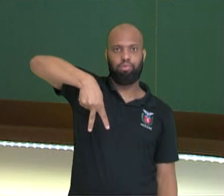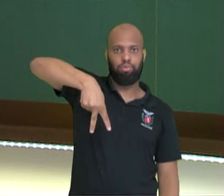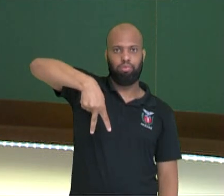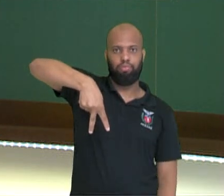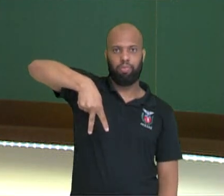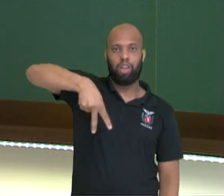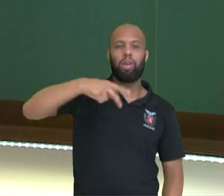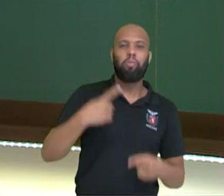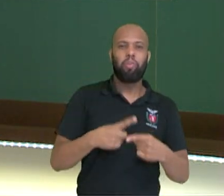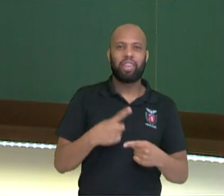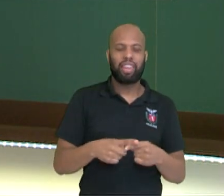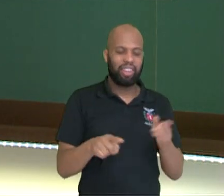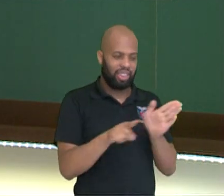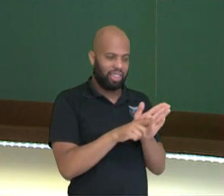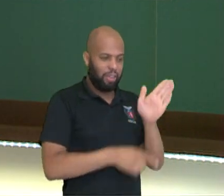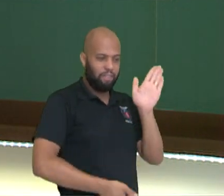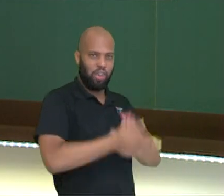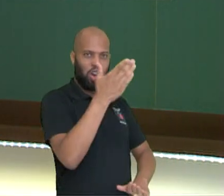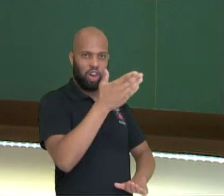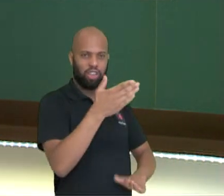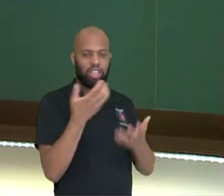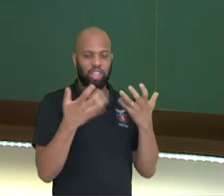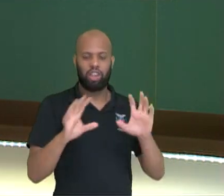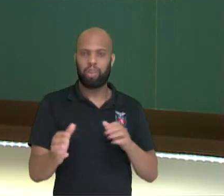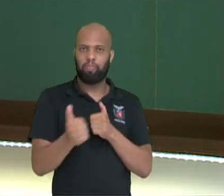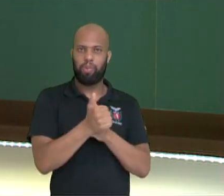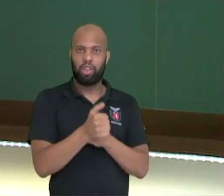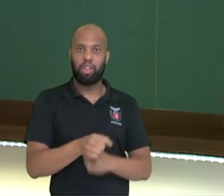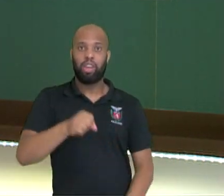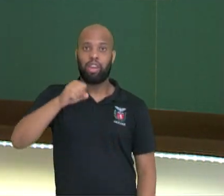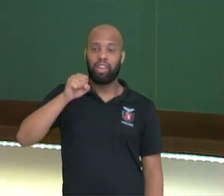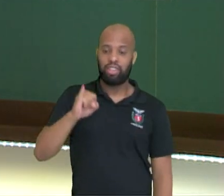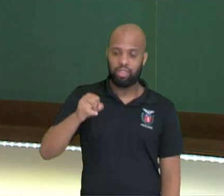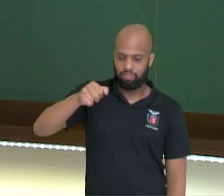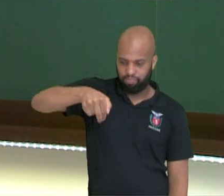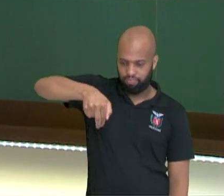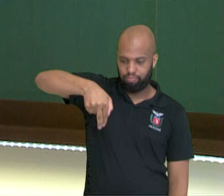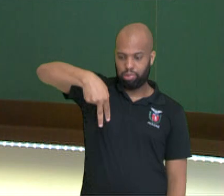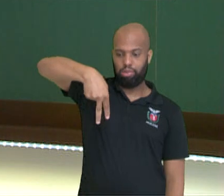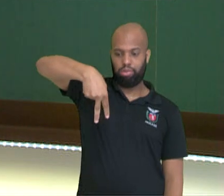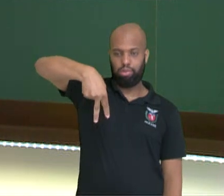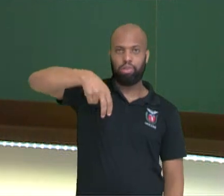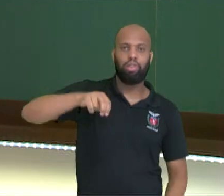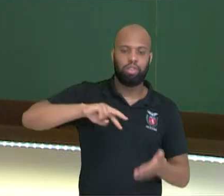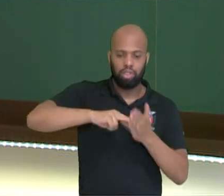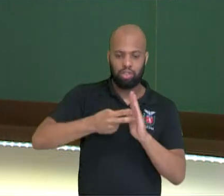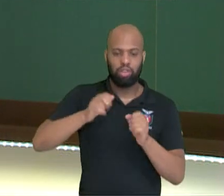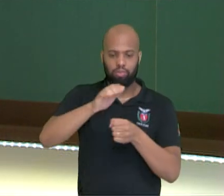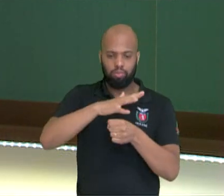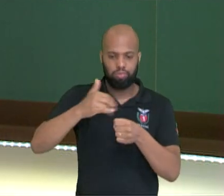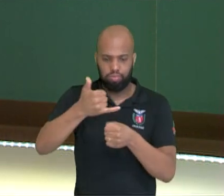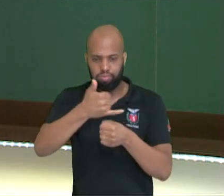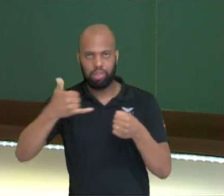folhinhas. Ou seja, se as folhinhas abrirem, o material está carregado eletricamente. Ok?